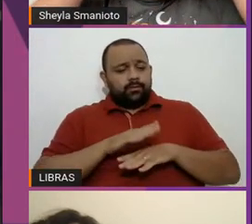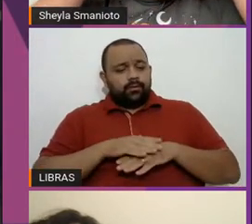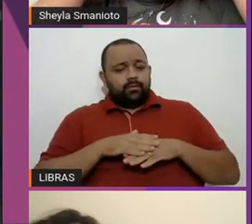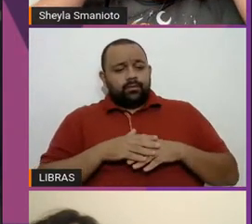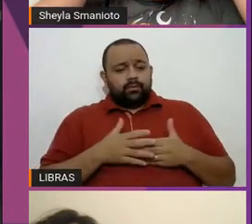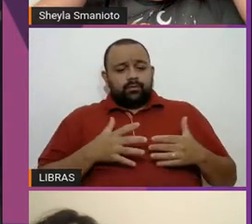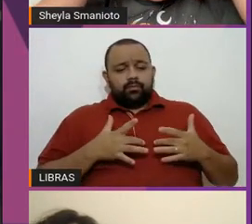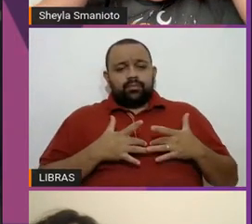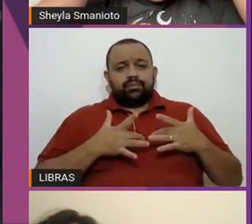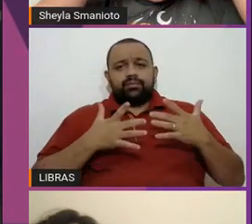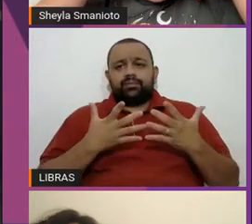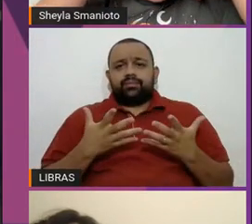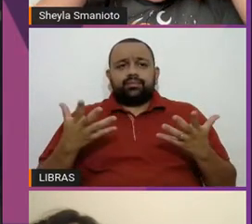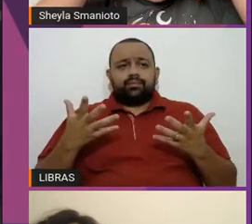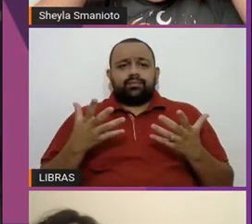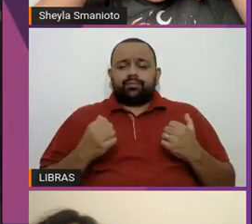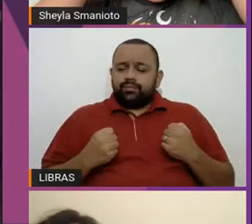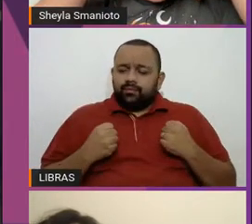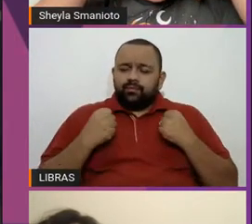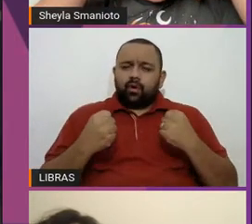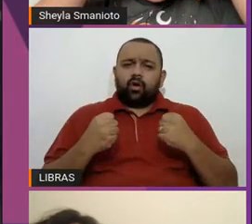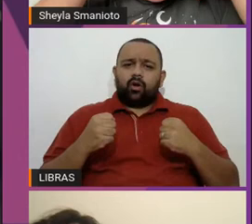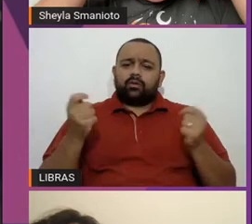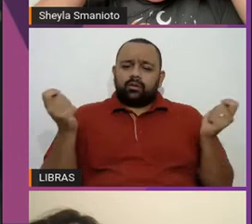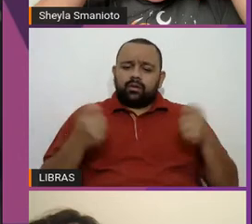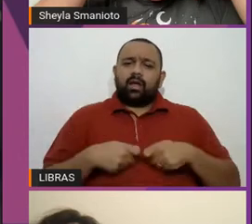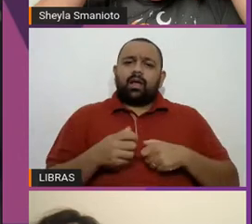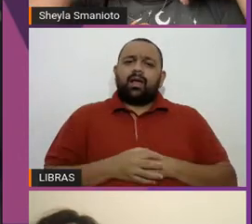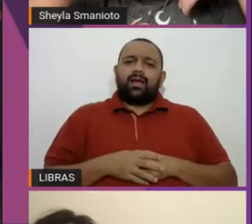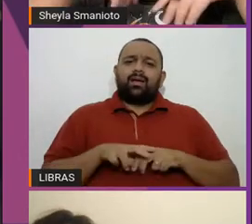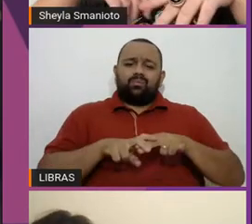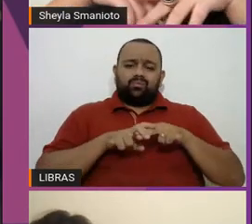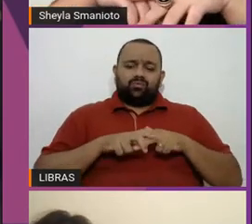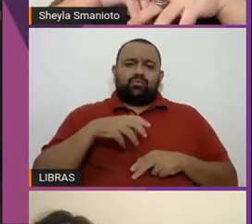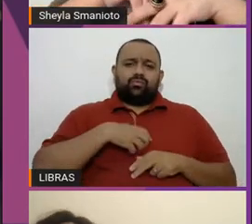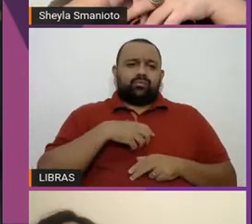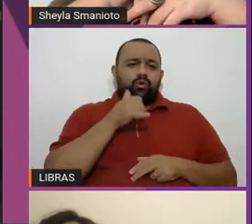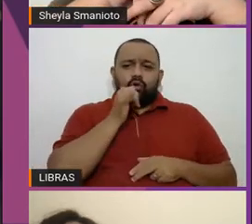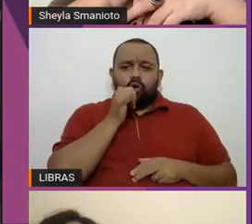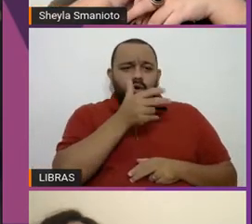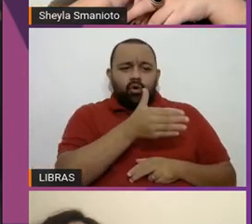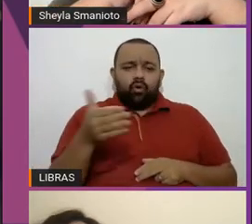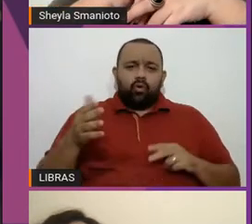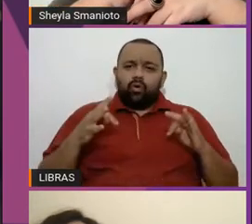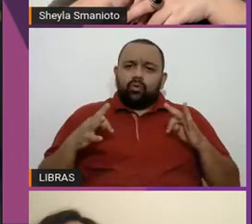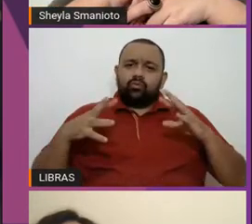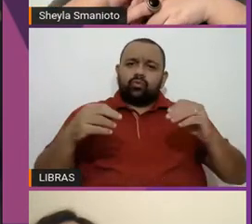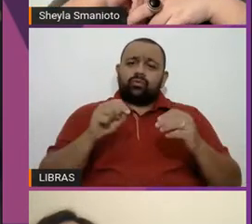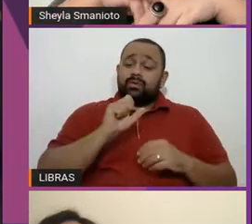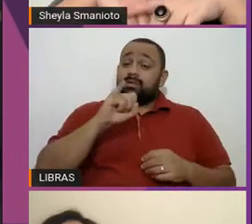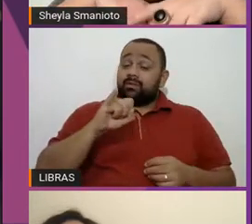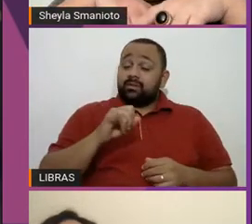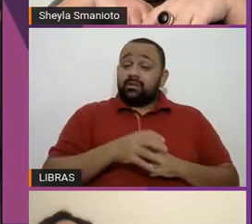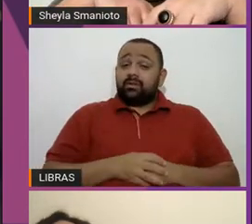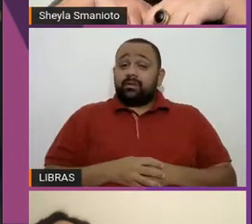e realiza uma maneira muito forte também então todos apesar de